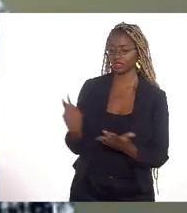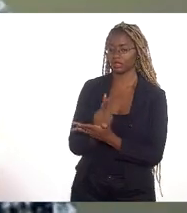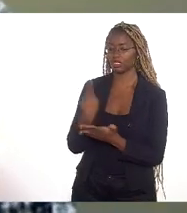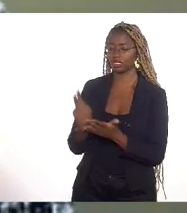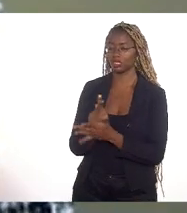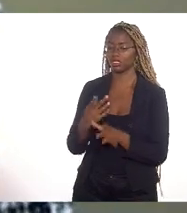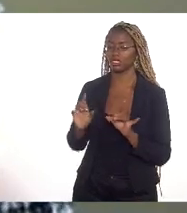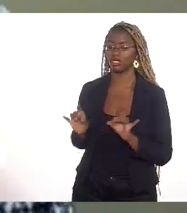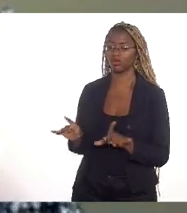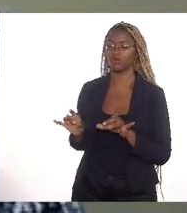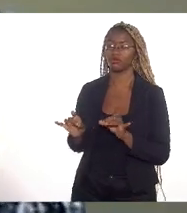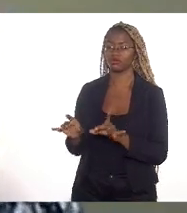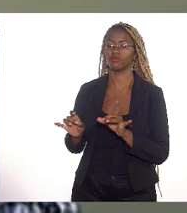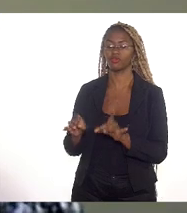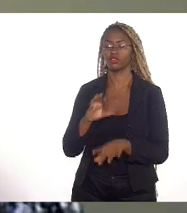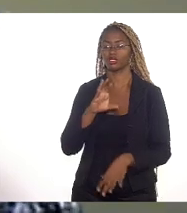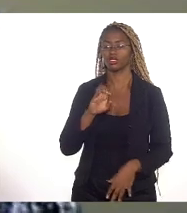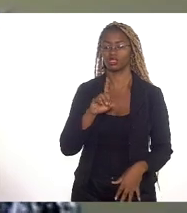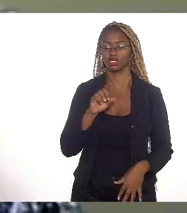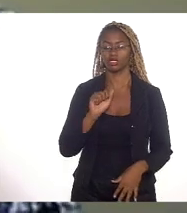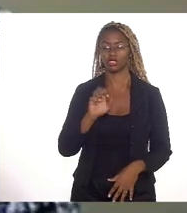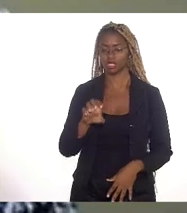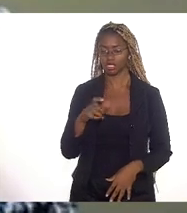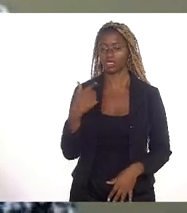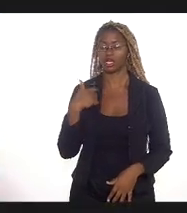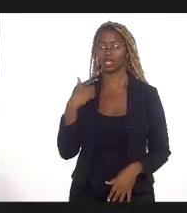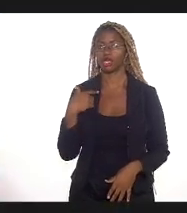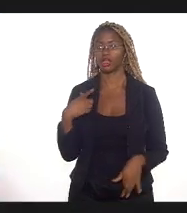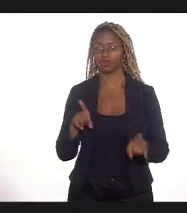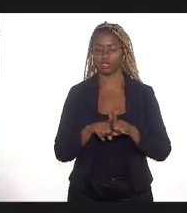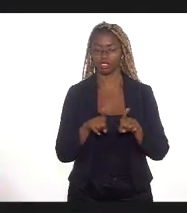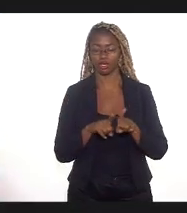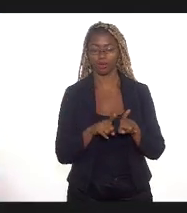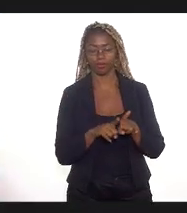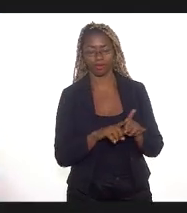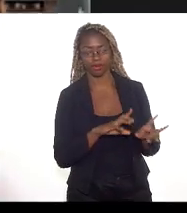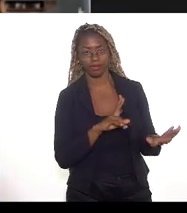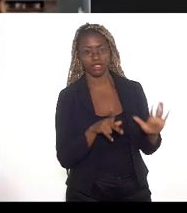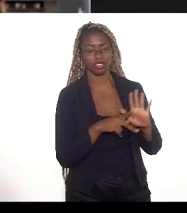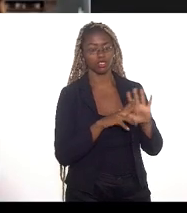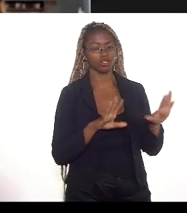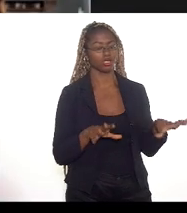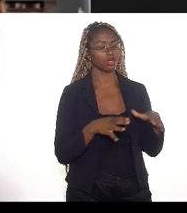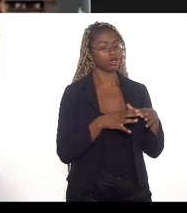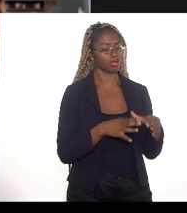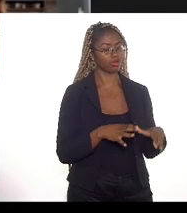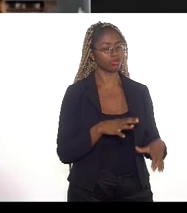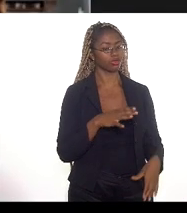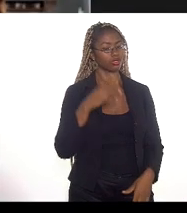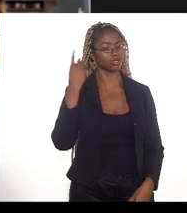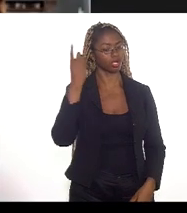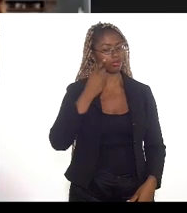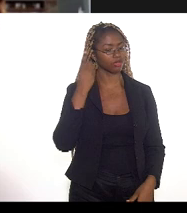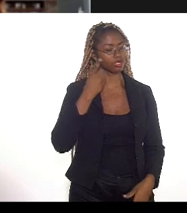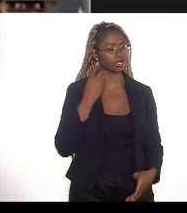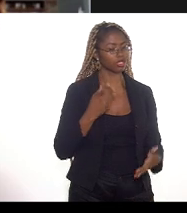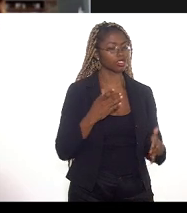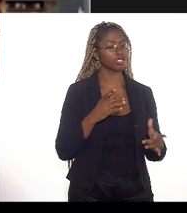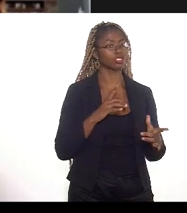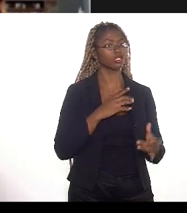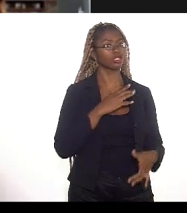venda da SEDAI, né? Eu me somei ao corpo de deputados que votaram a favor do projeto de